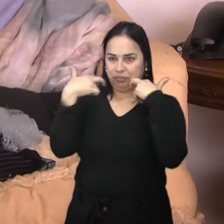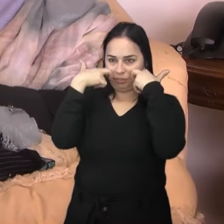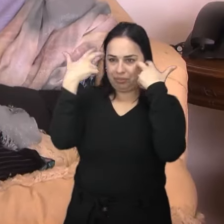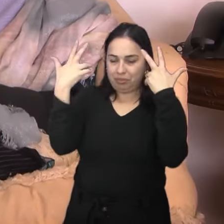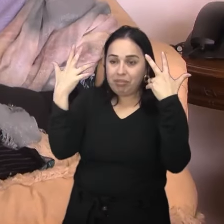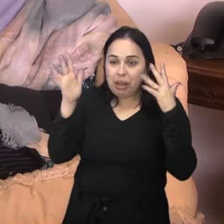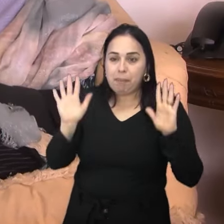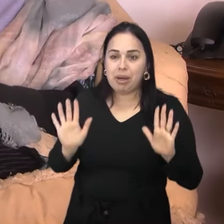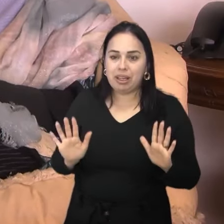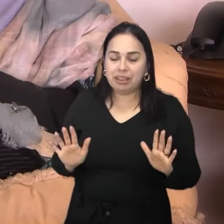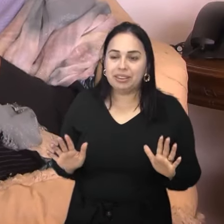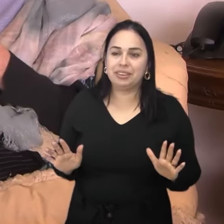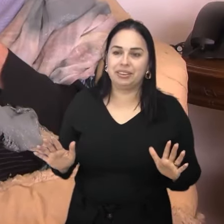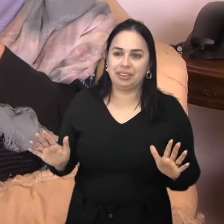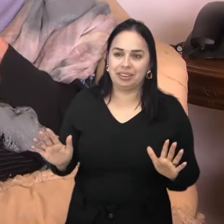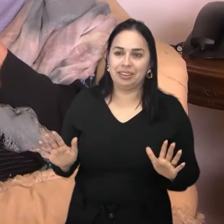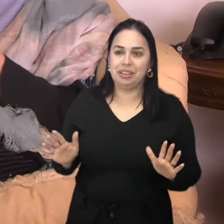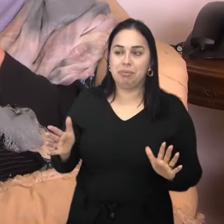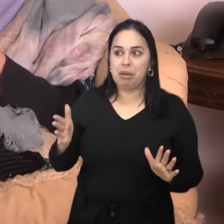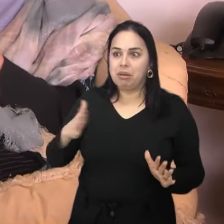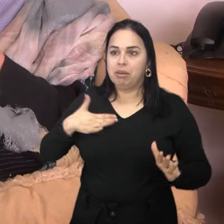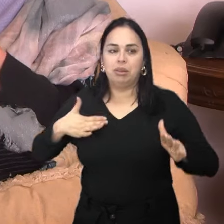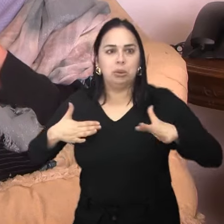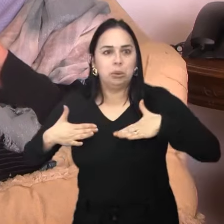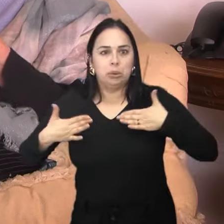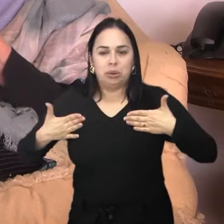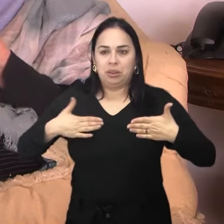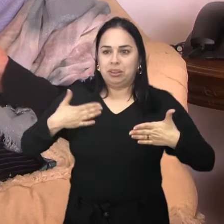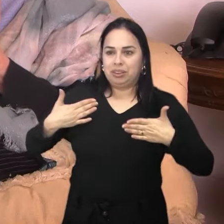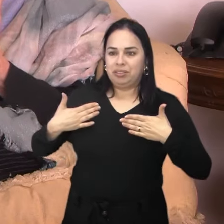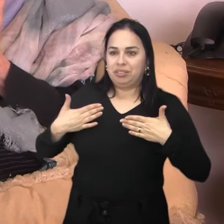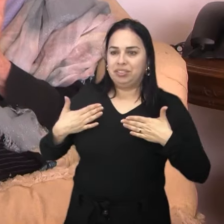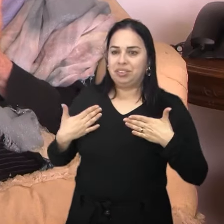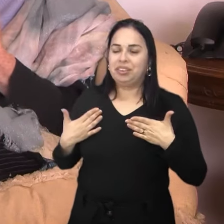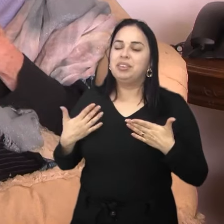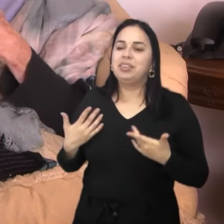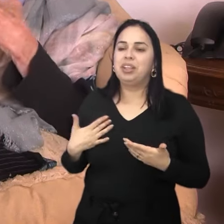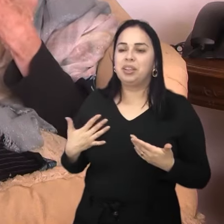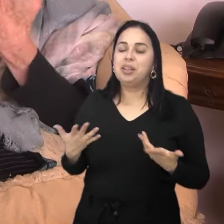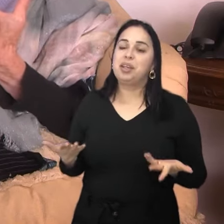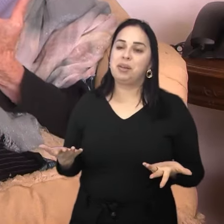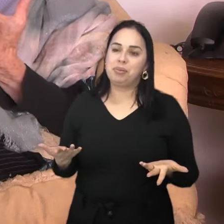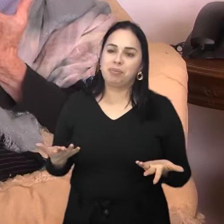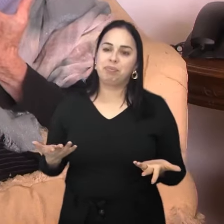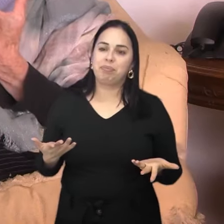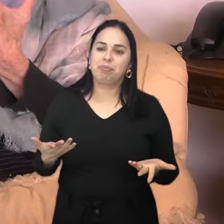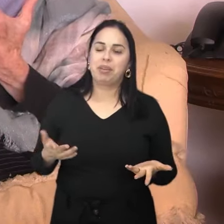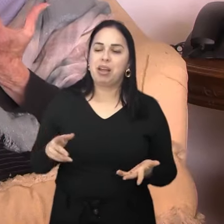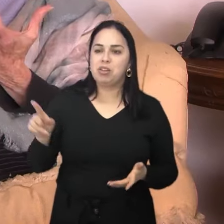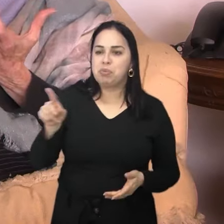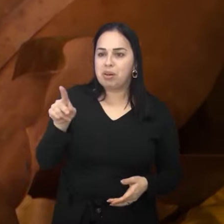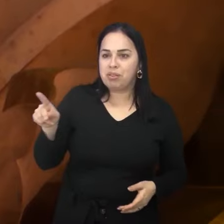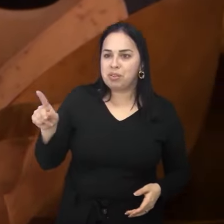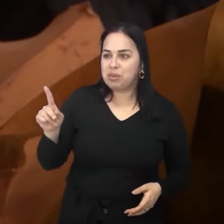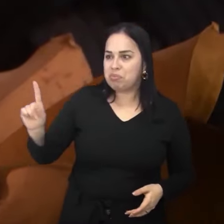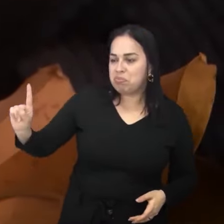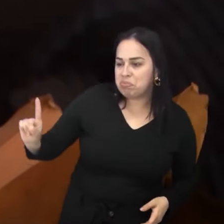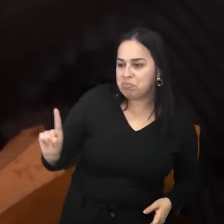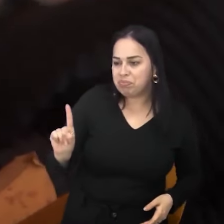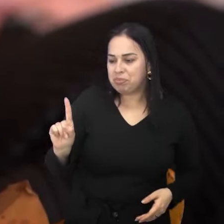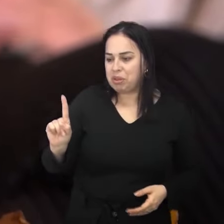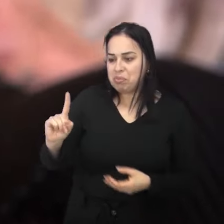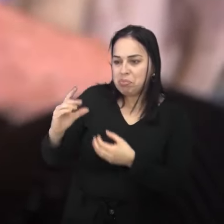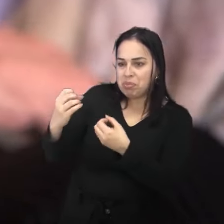atenção. Mas meu choque maior na língua foi quando os professores chegavam,